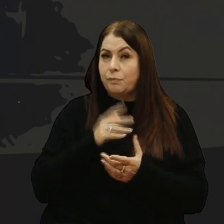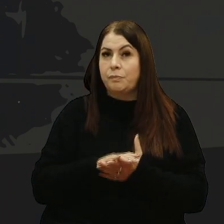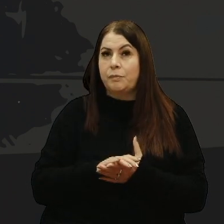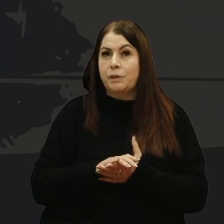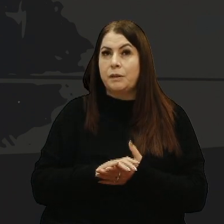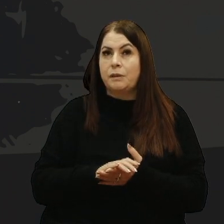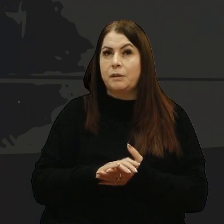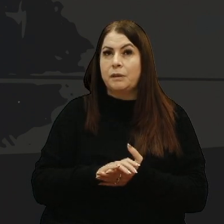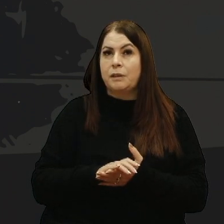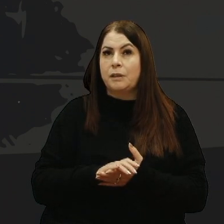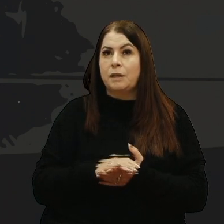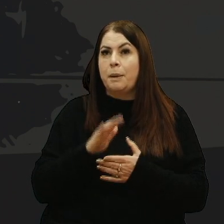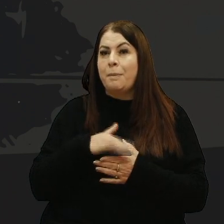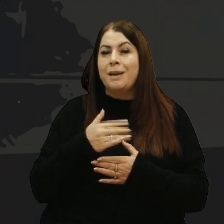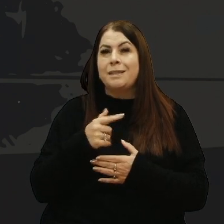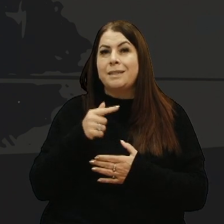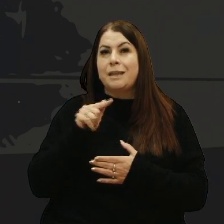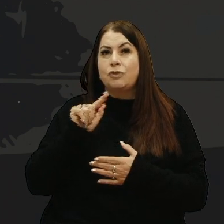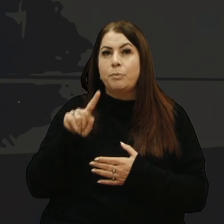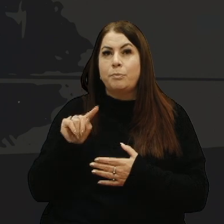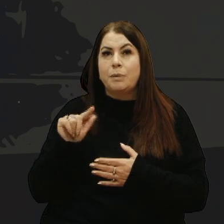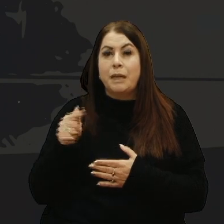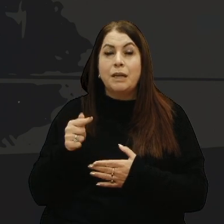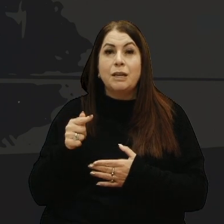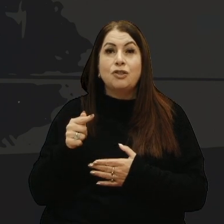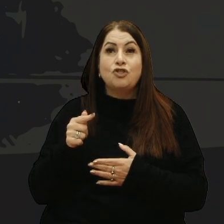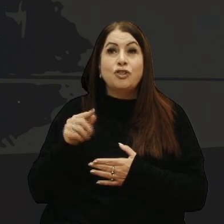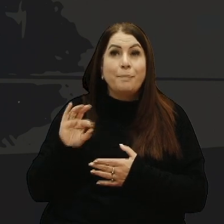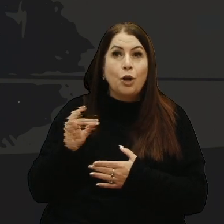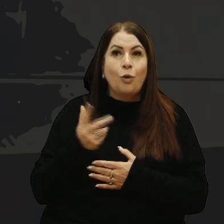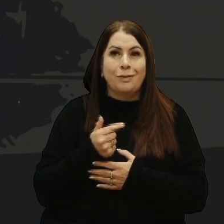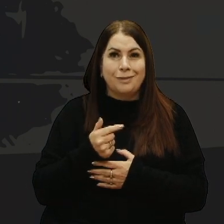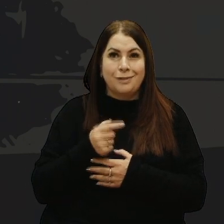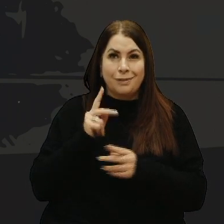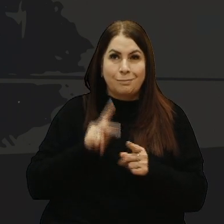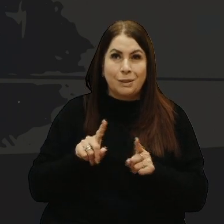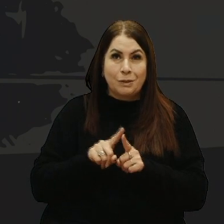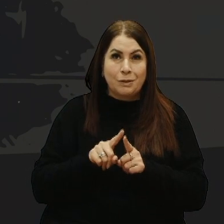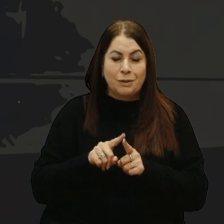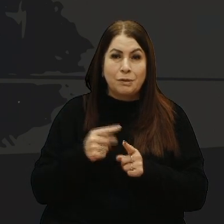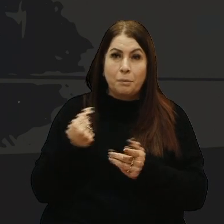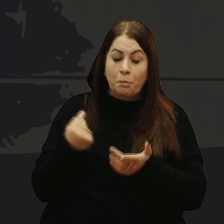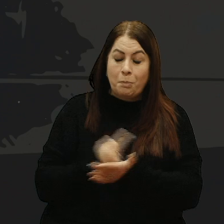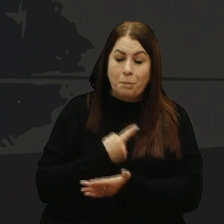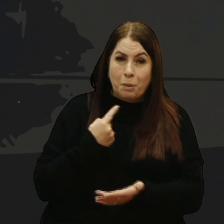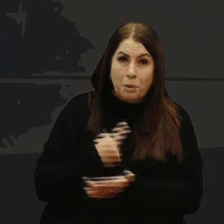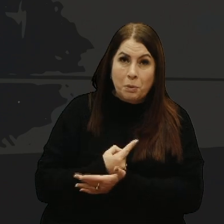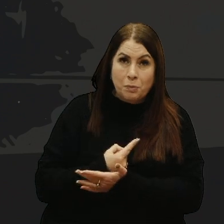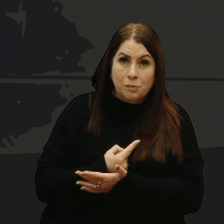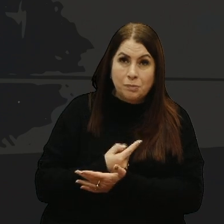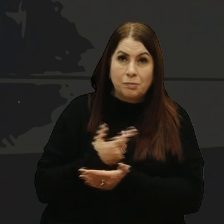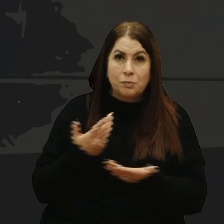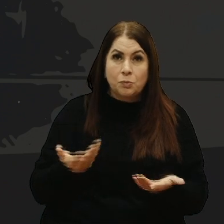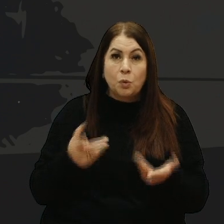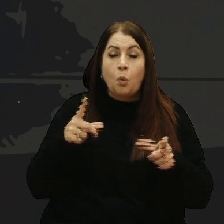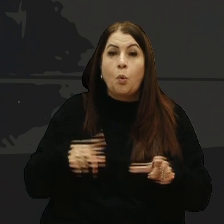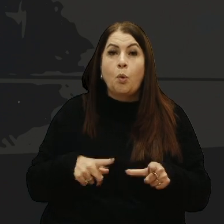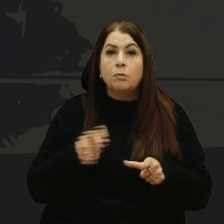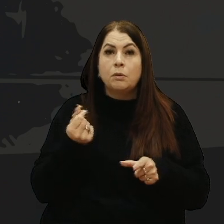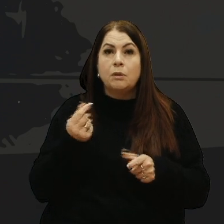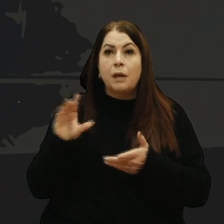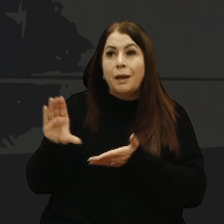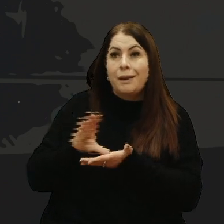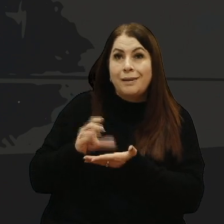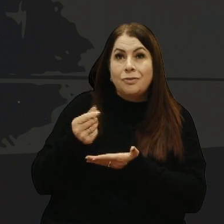são mais de 7 milhões. E as pessoas nos perguntam, onde está a